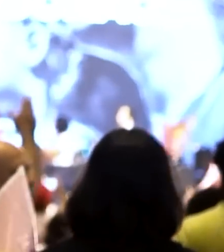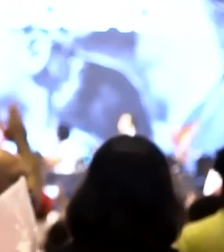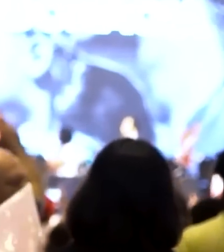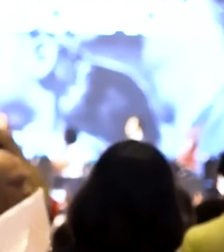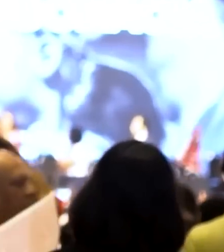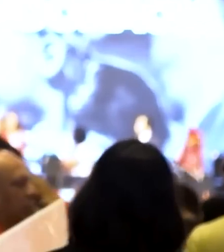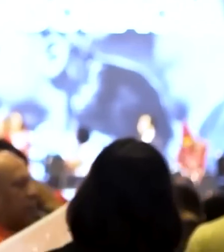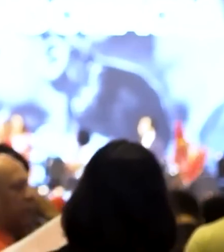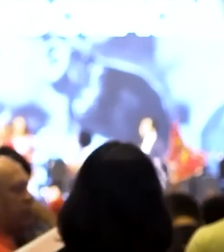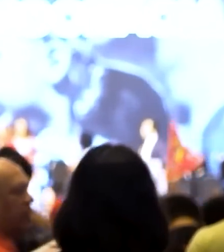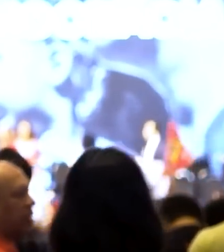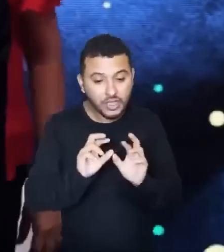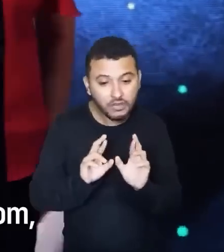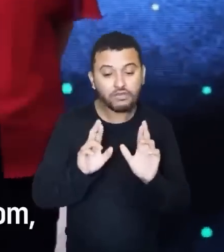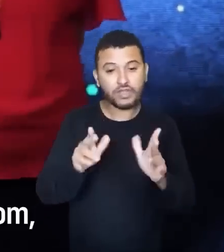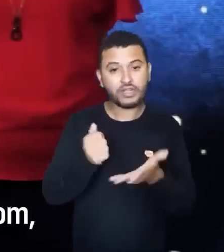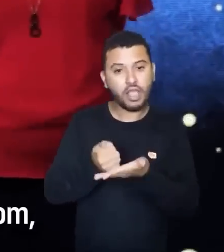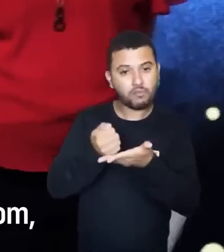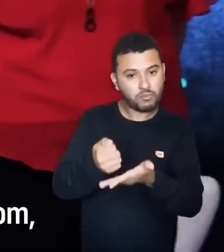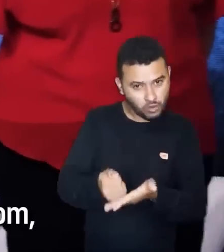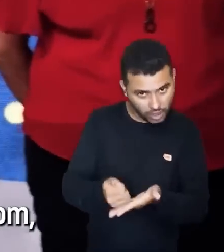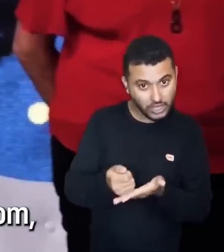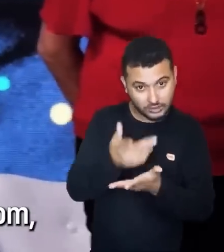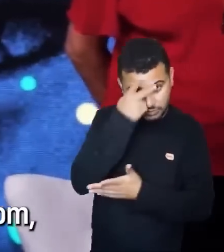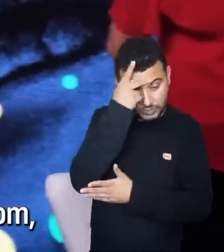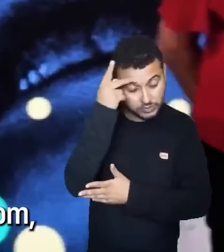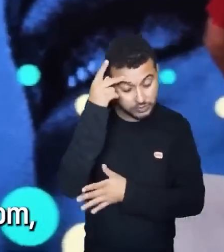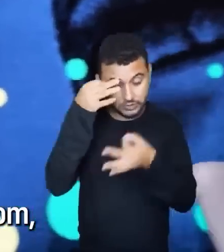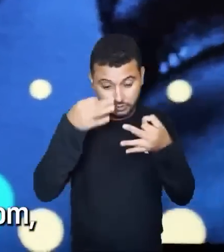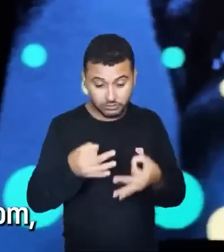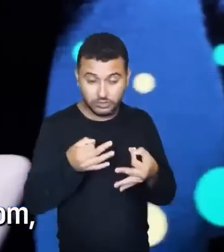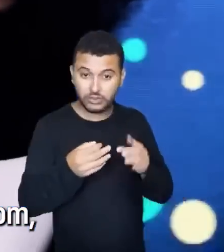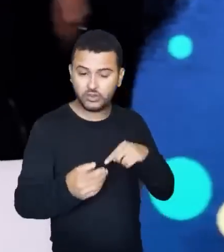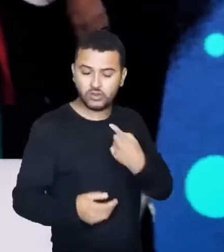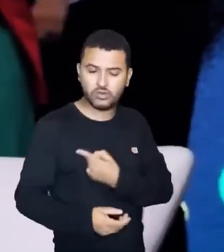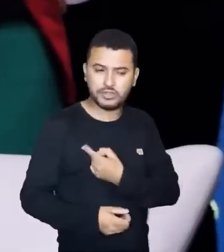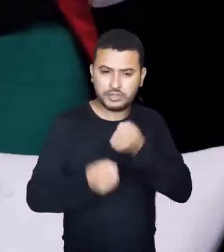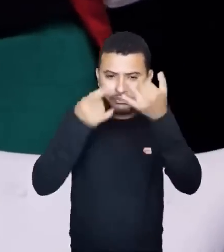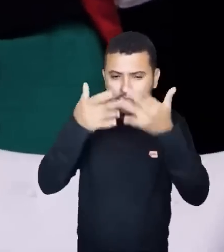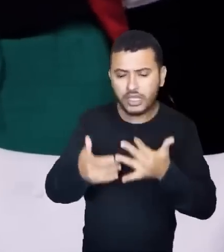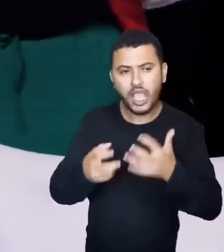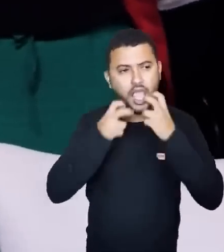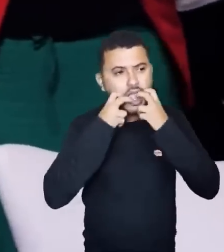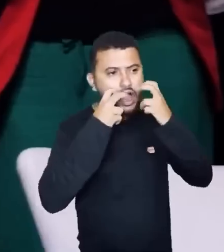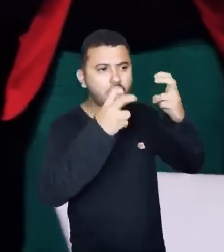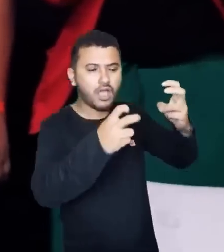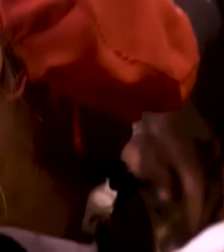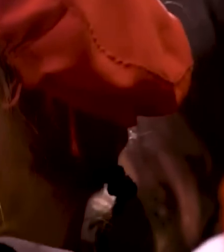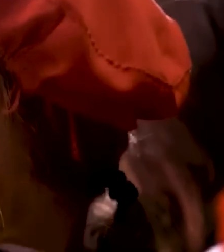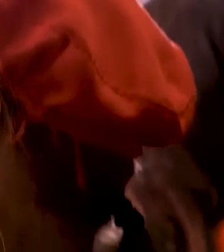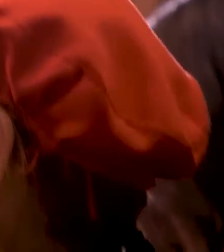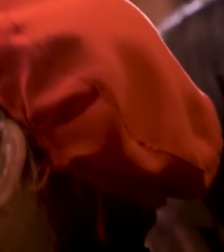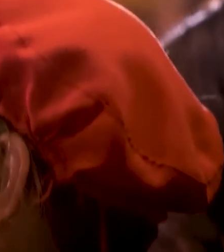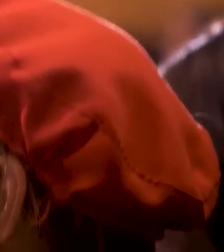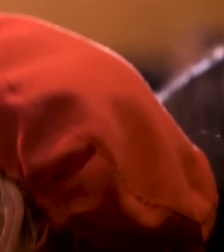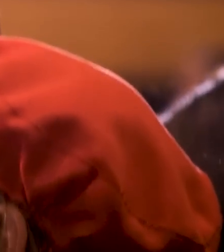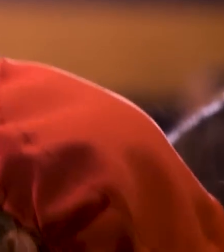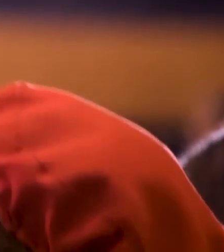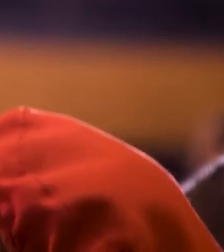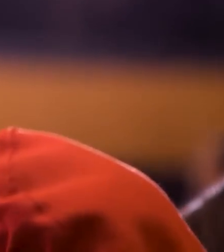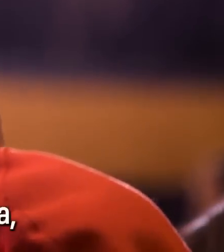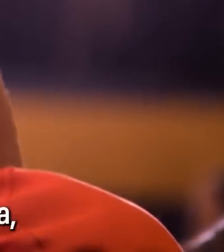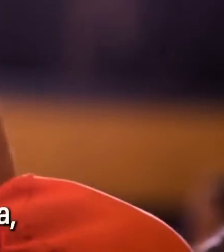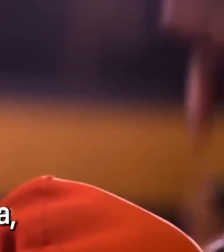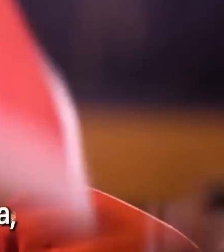para fazer a diferença. Esse partido veio para dizer alto e bom som: nós não queremos mais